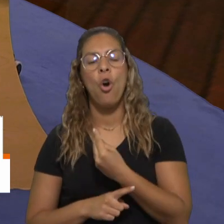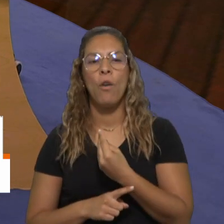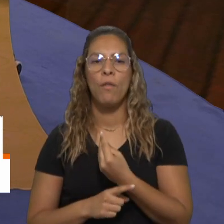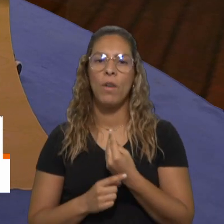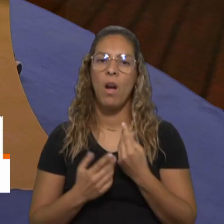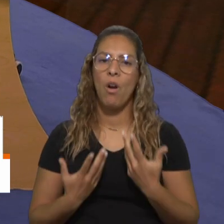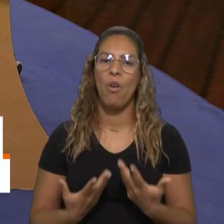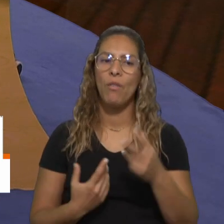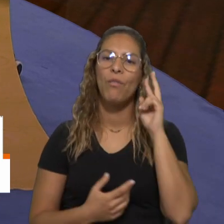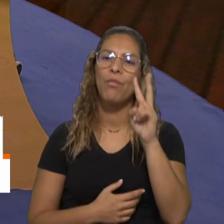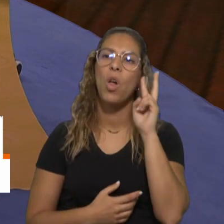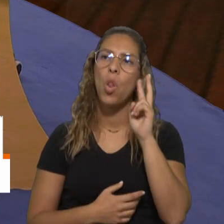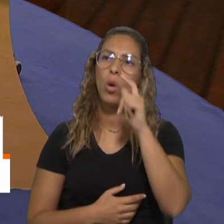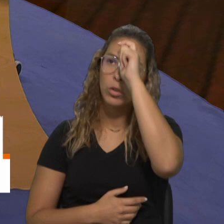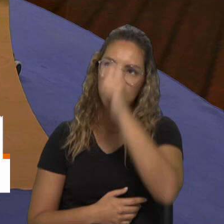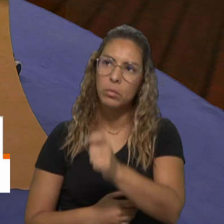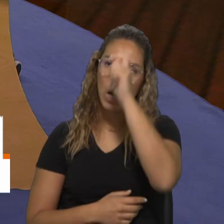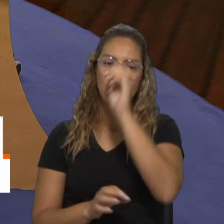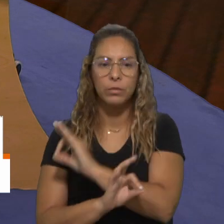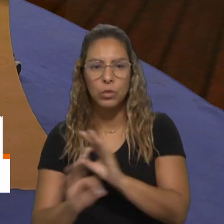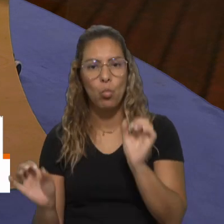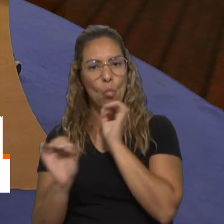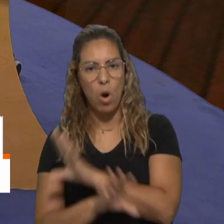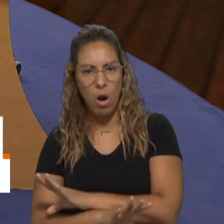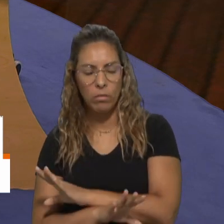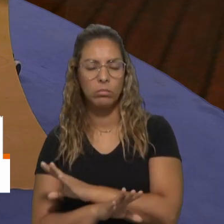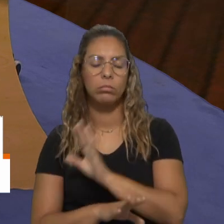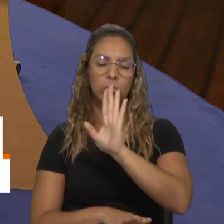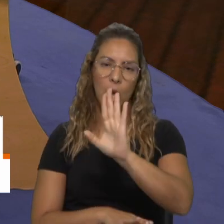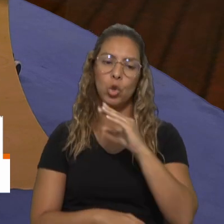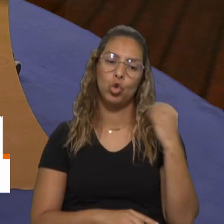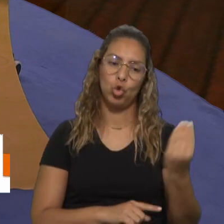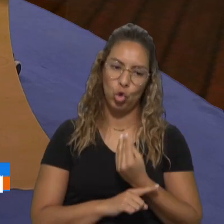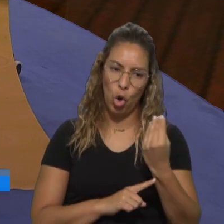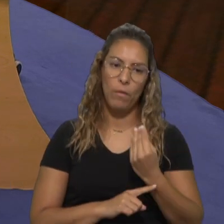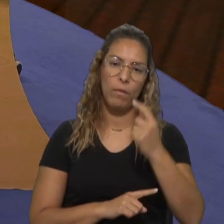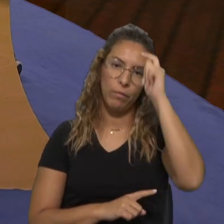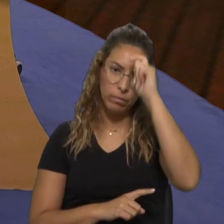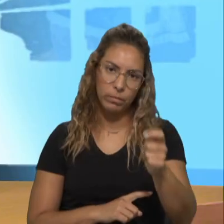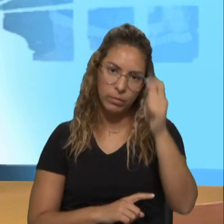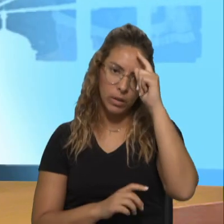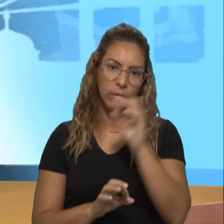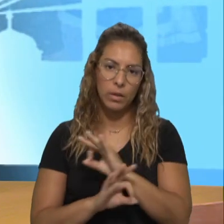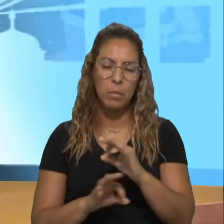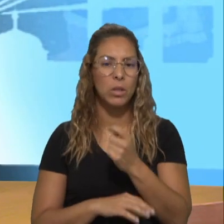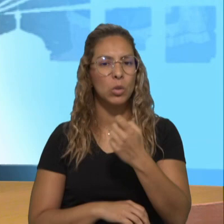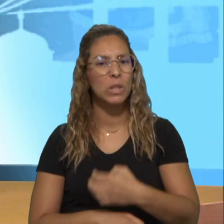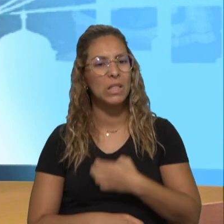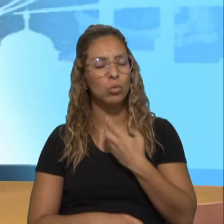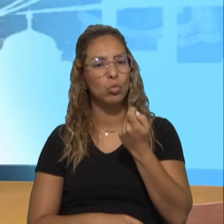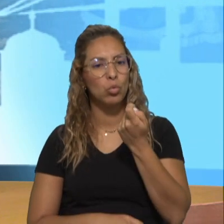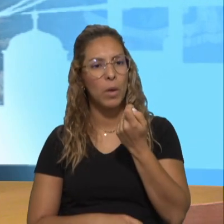dia não têm valores, e eu acho que não é por aí. Eu acho que os jovens têm valores, de facto, mas os jovens estão muito perdidos